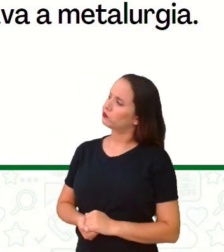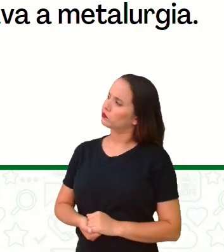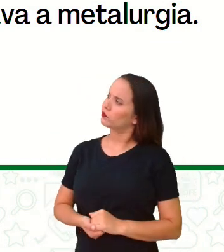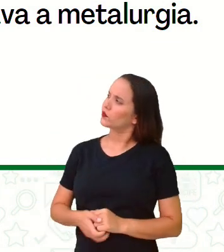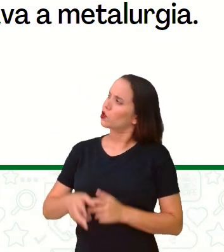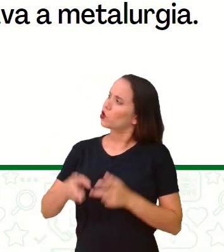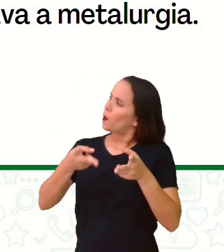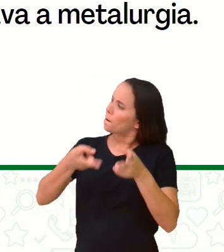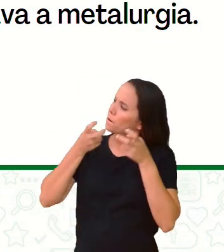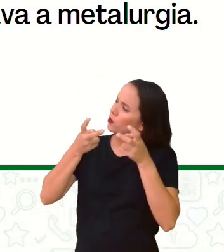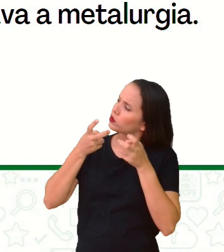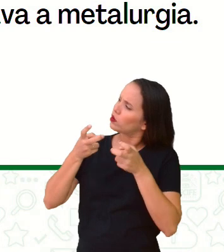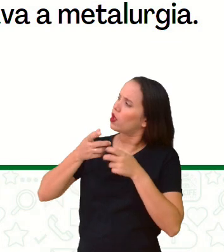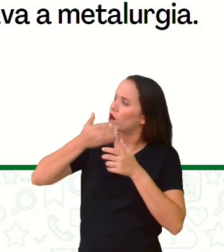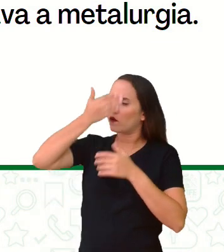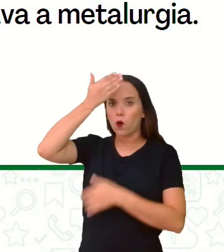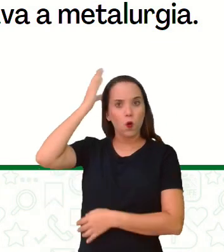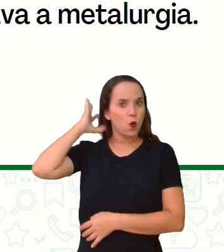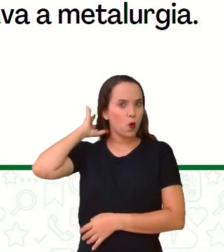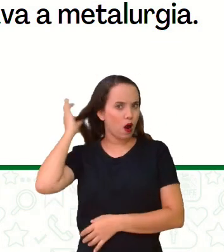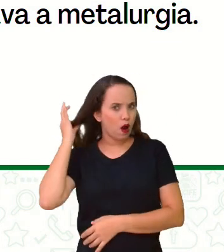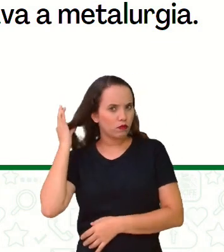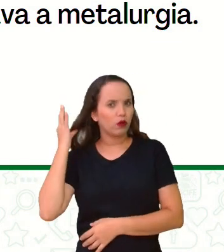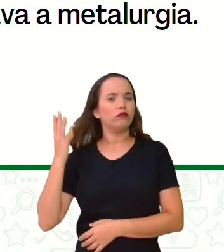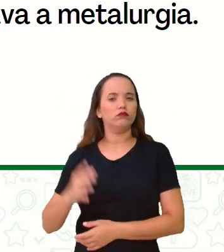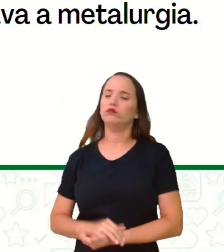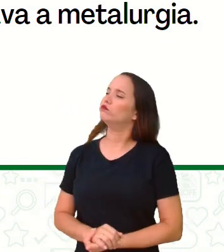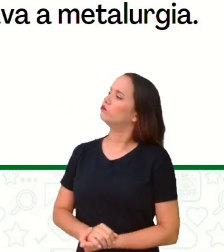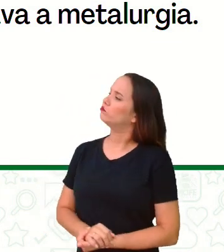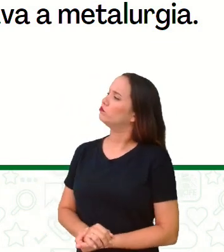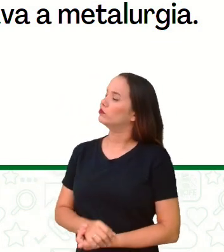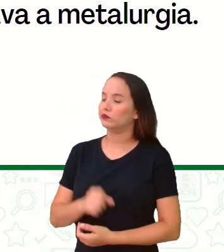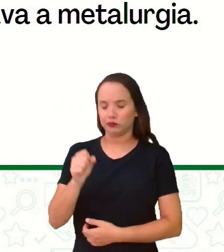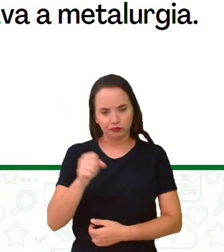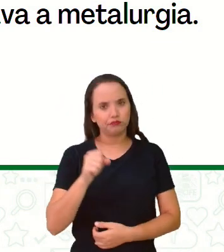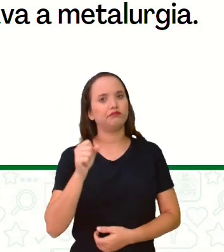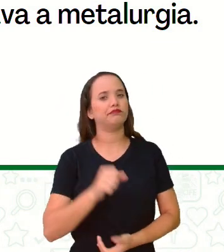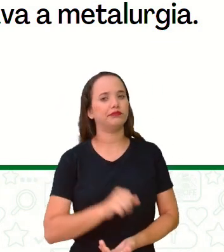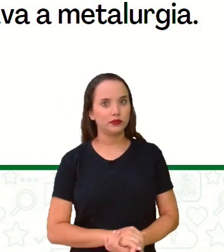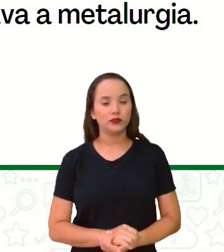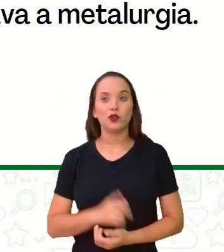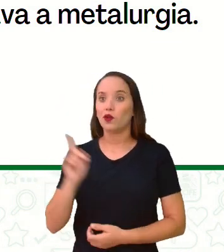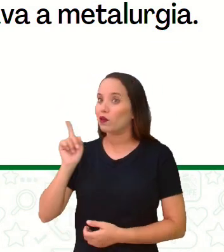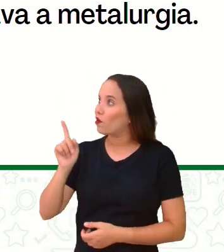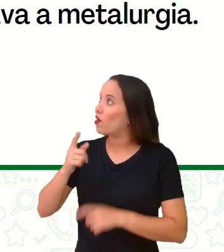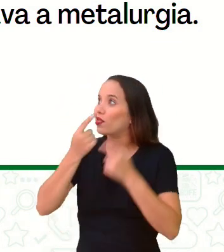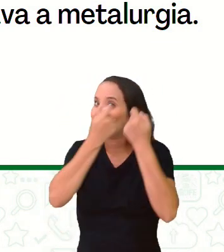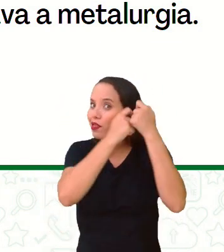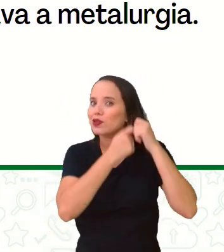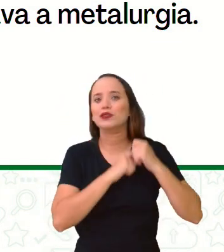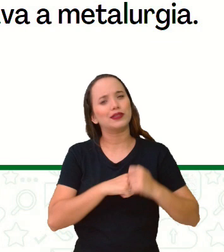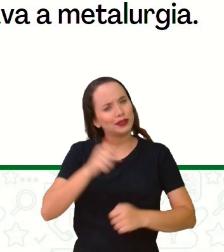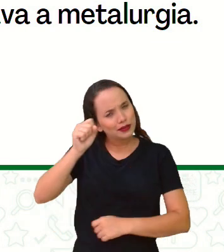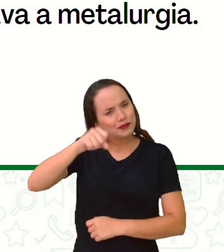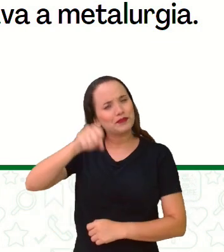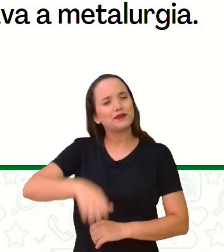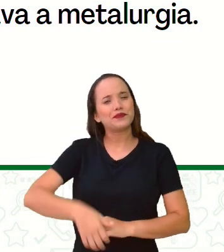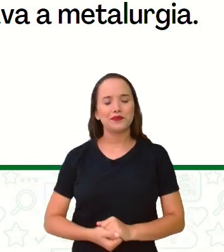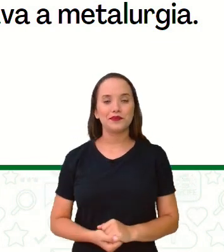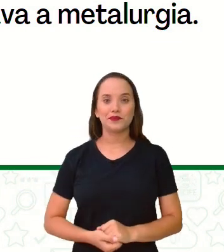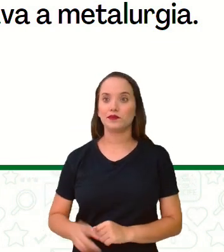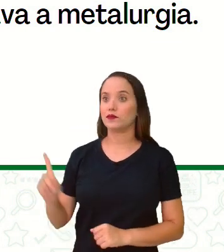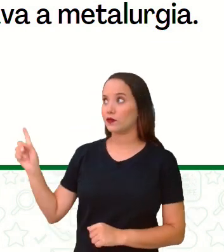Observa o cabelo da escultura. Pois é, gente, isso são trancinhas. Essa escultura